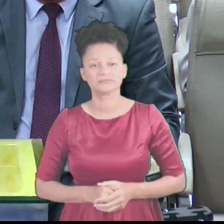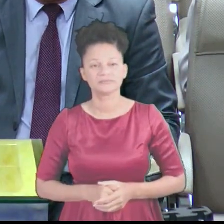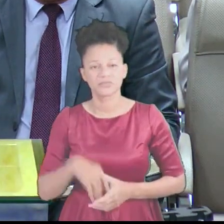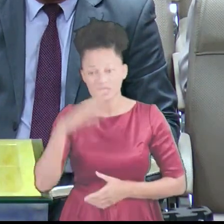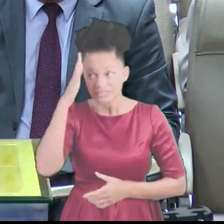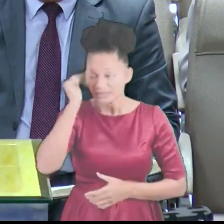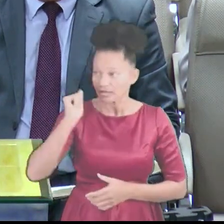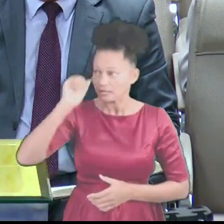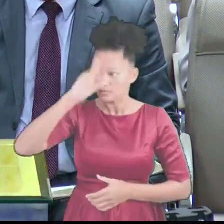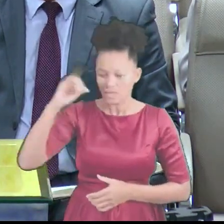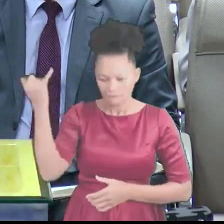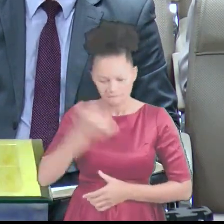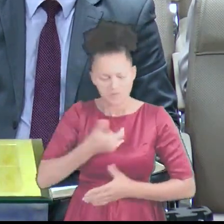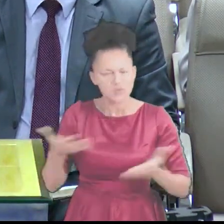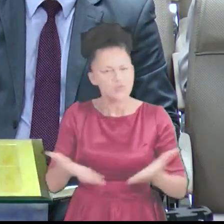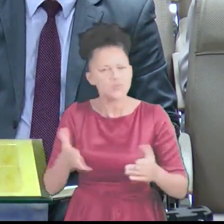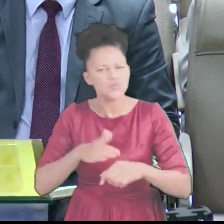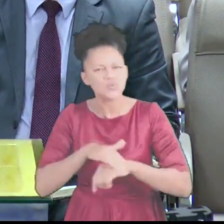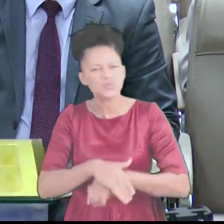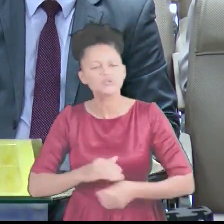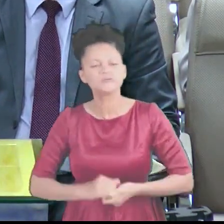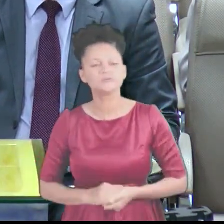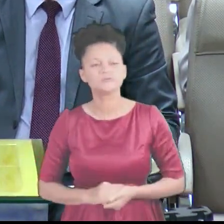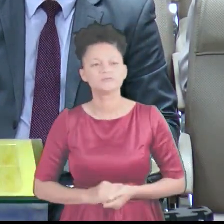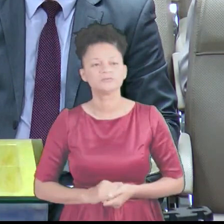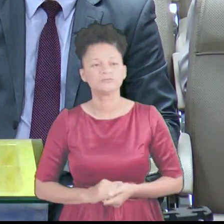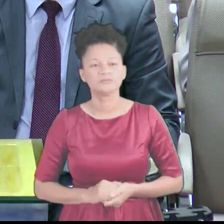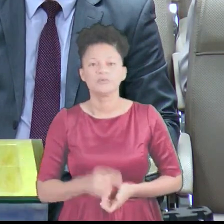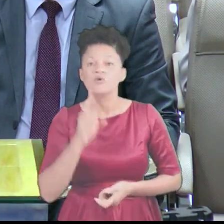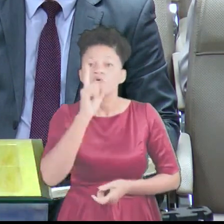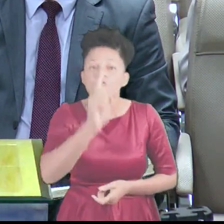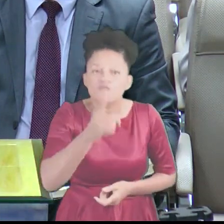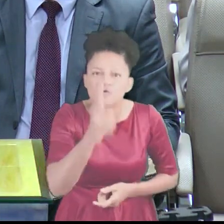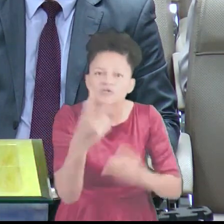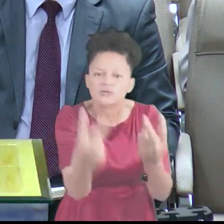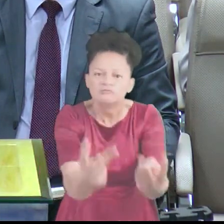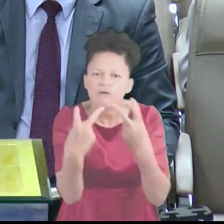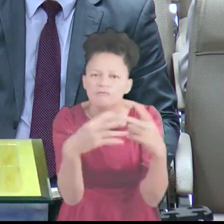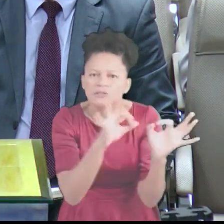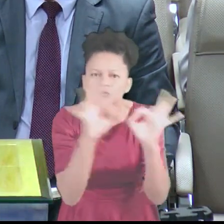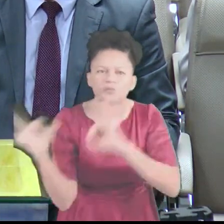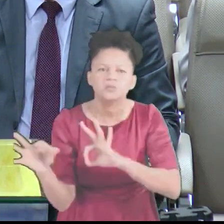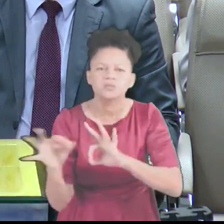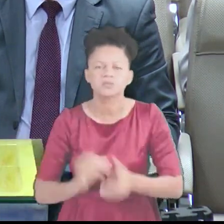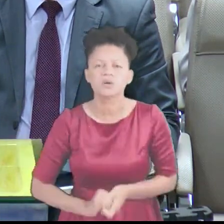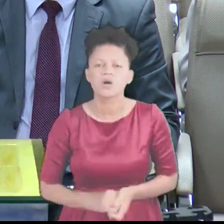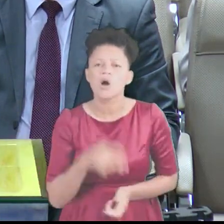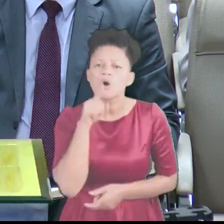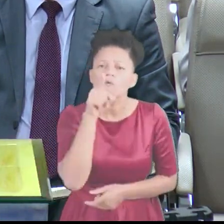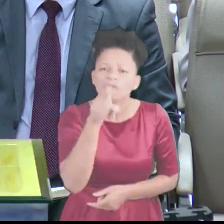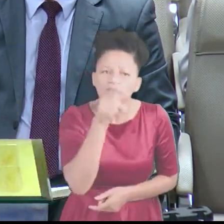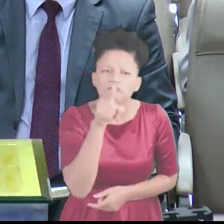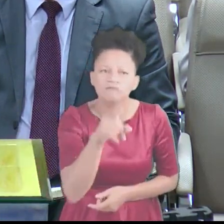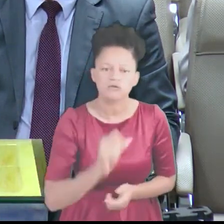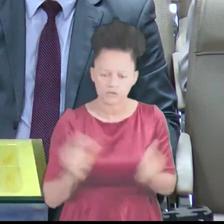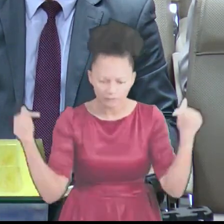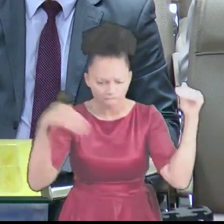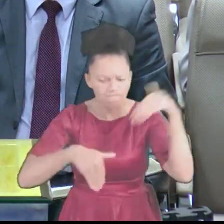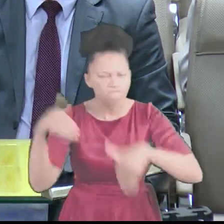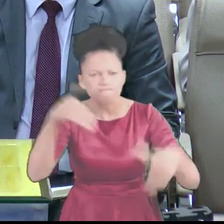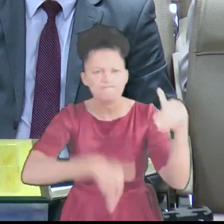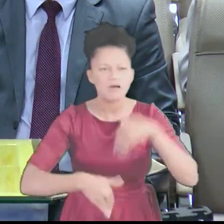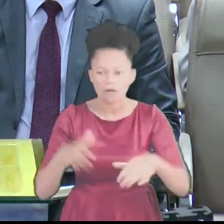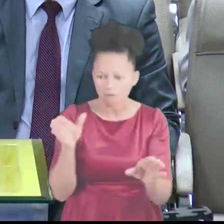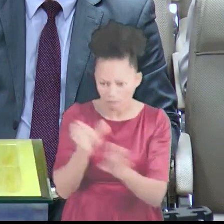Sabe o que é que Deus me diz aqui esta noite? Para você que nos assiste, para você que está aqui, você